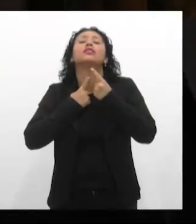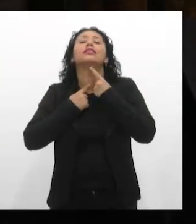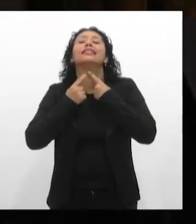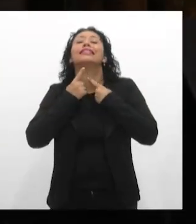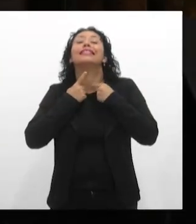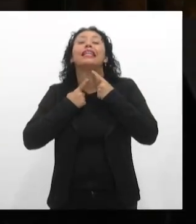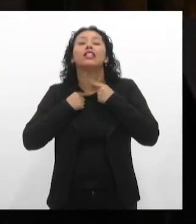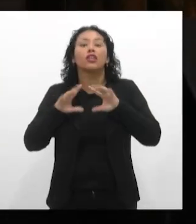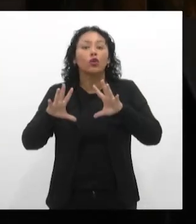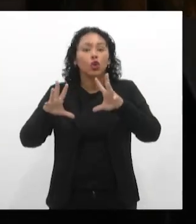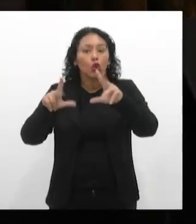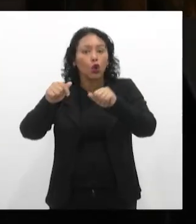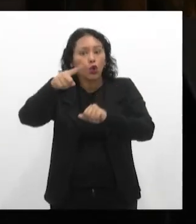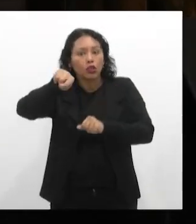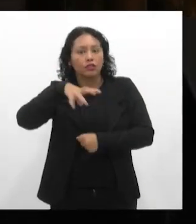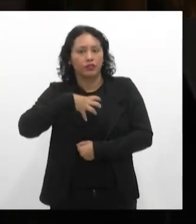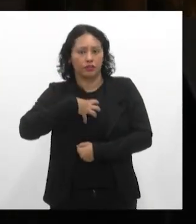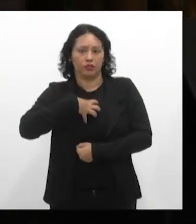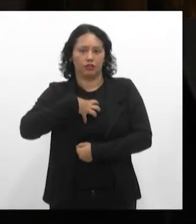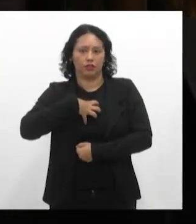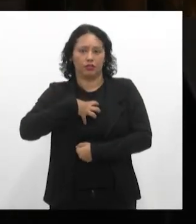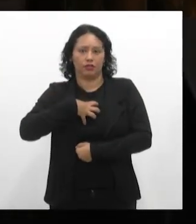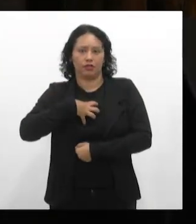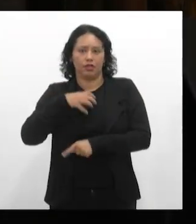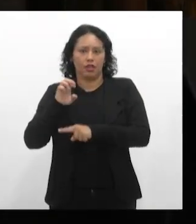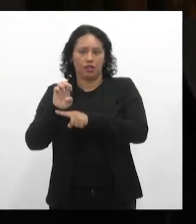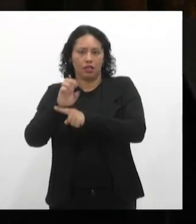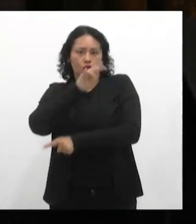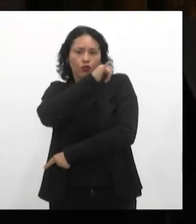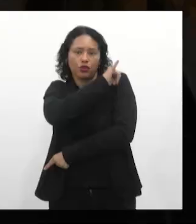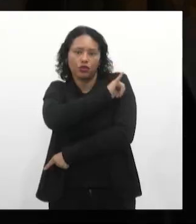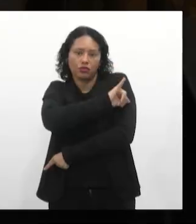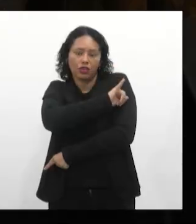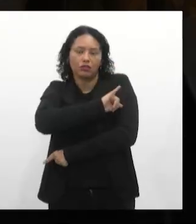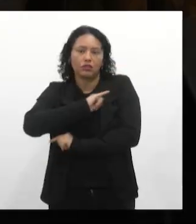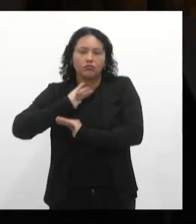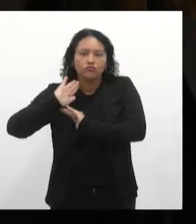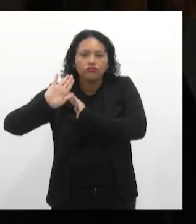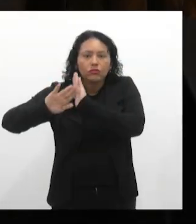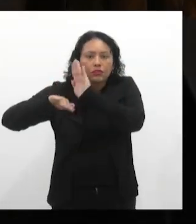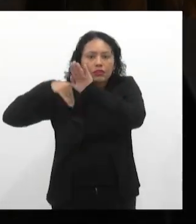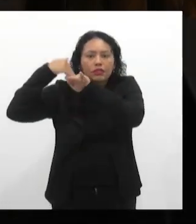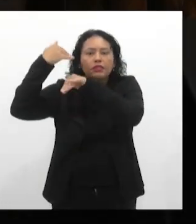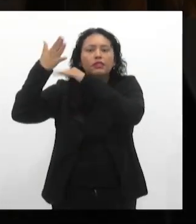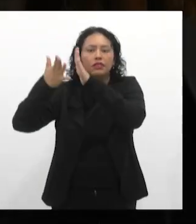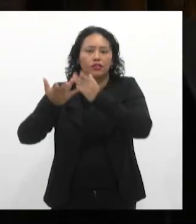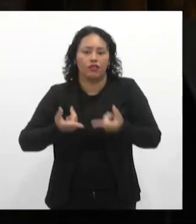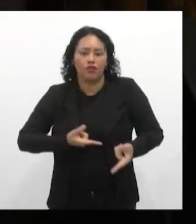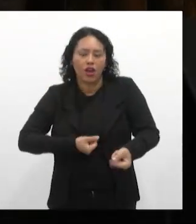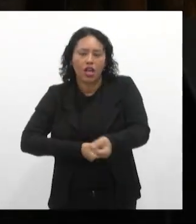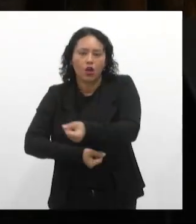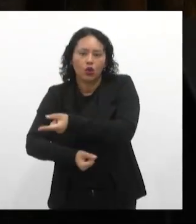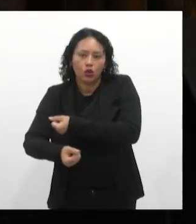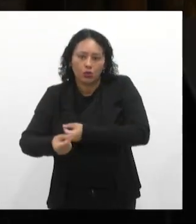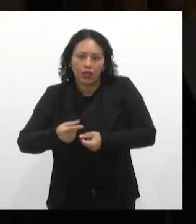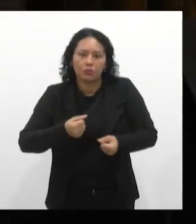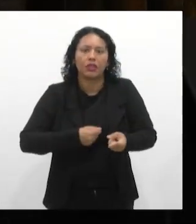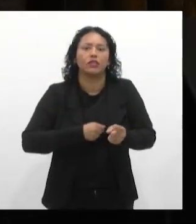deveriam desejar que o Estado se desenvolva econômica e